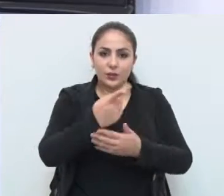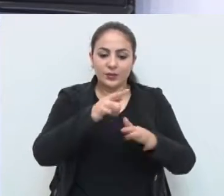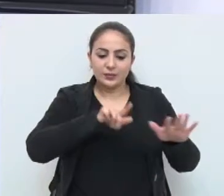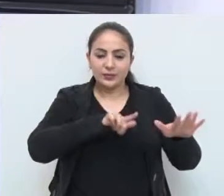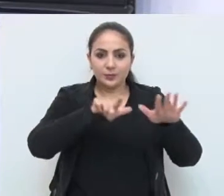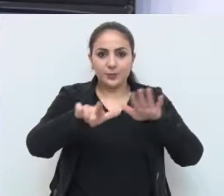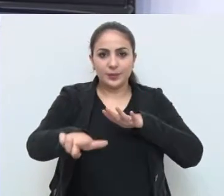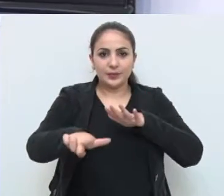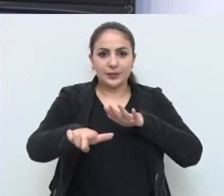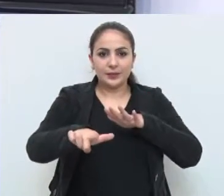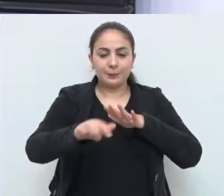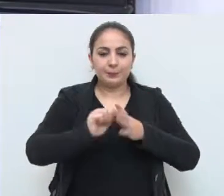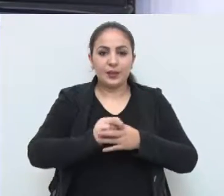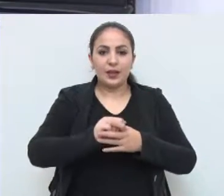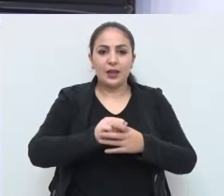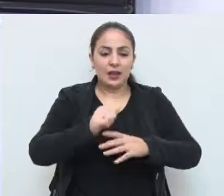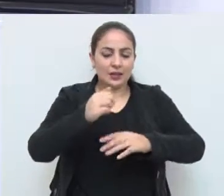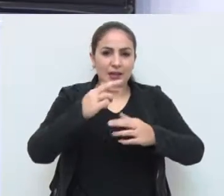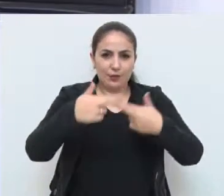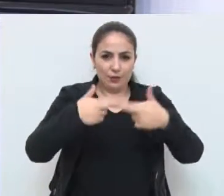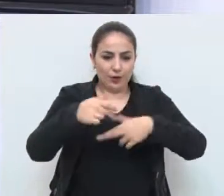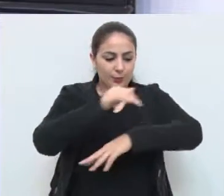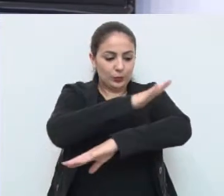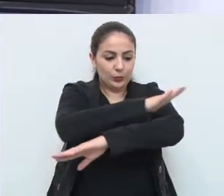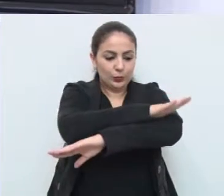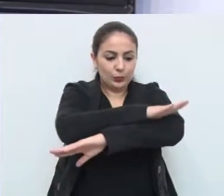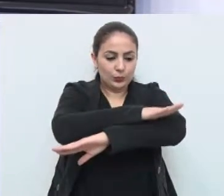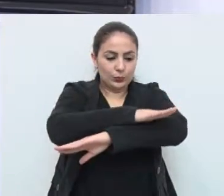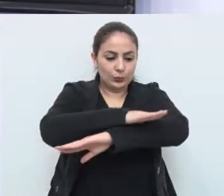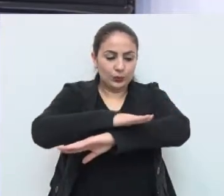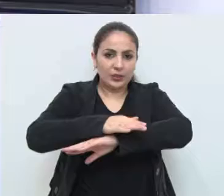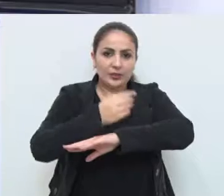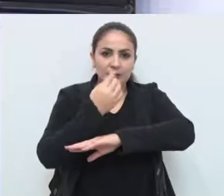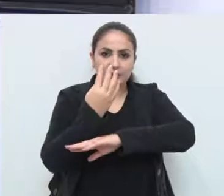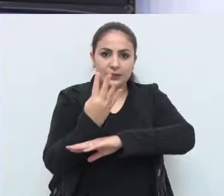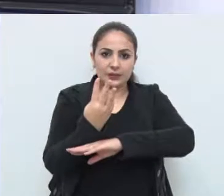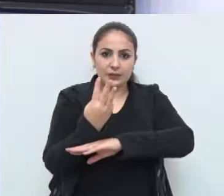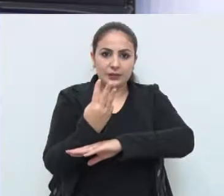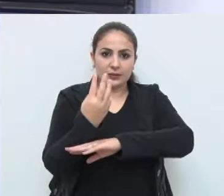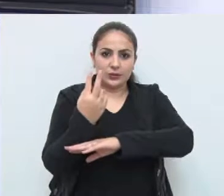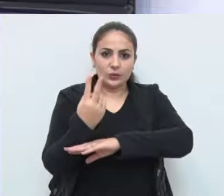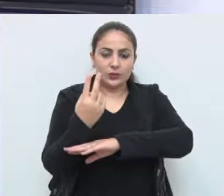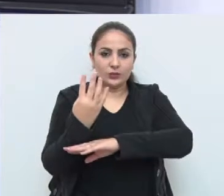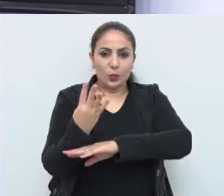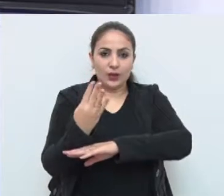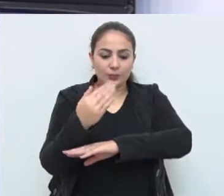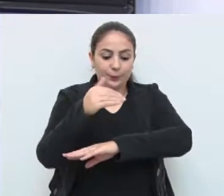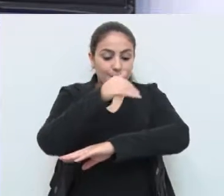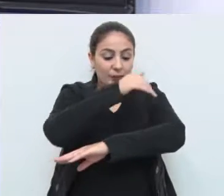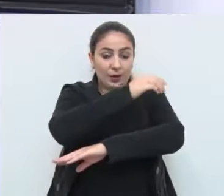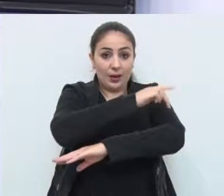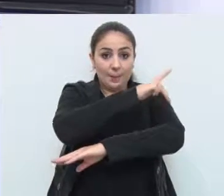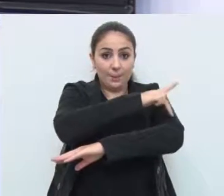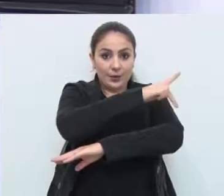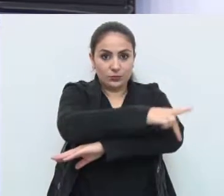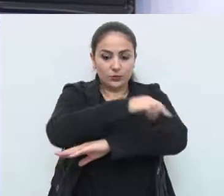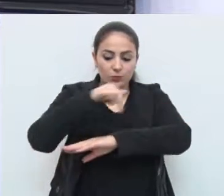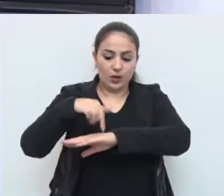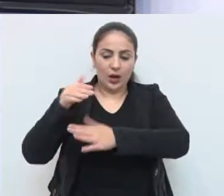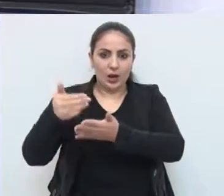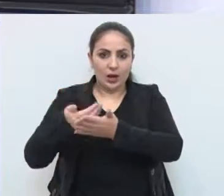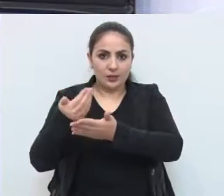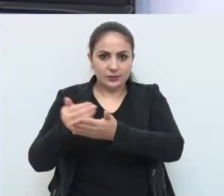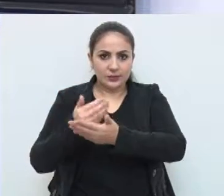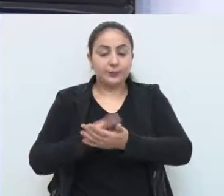iniciou nesta semana a restauração do asfalto da 324 no trecho entre Passo Fundo e Casca. A obra